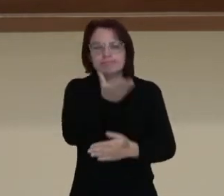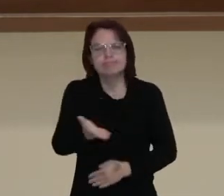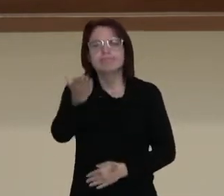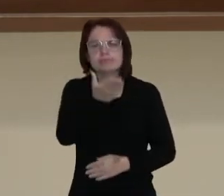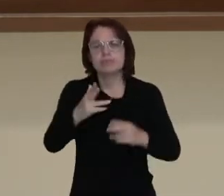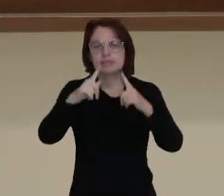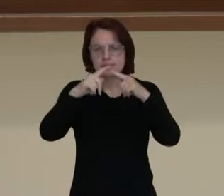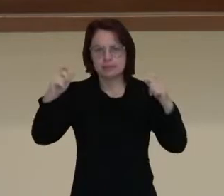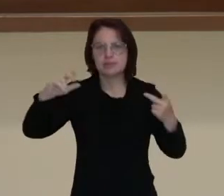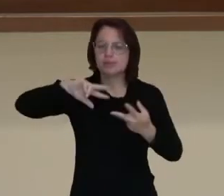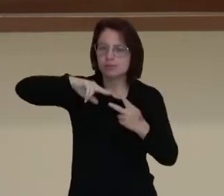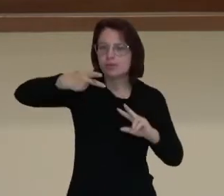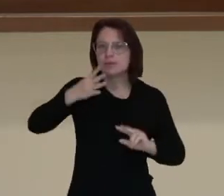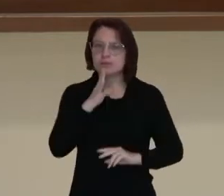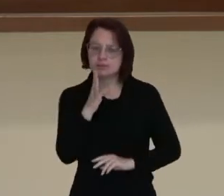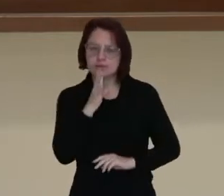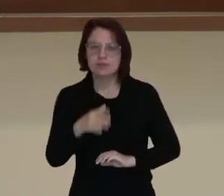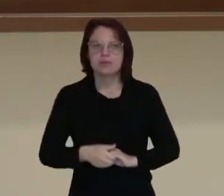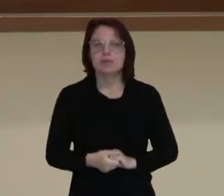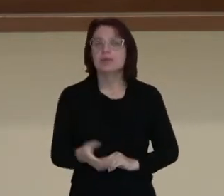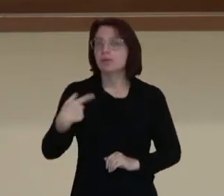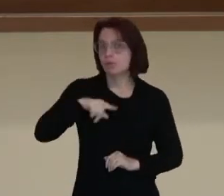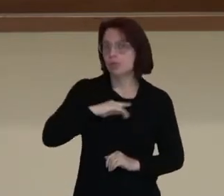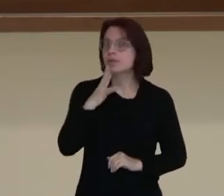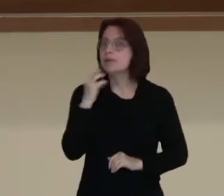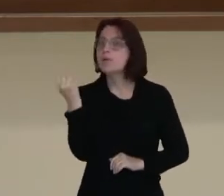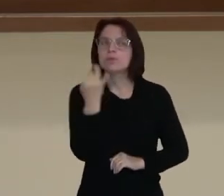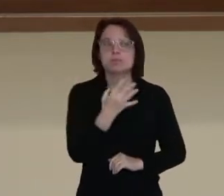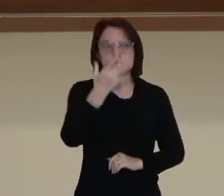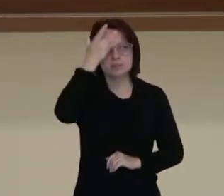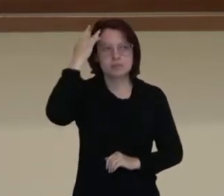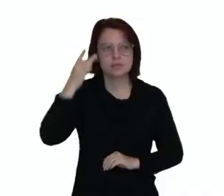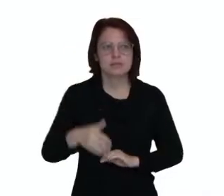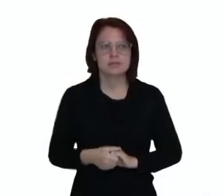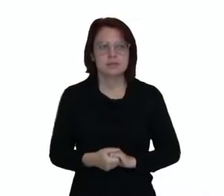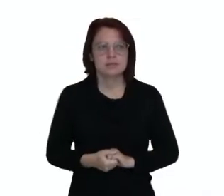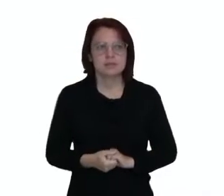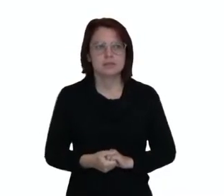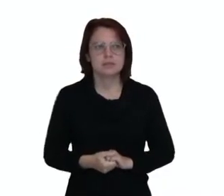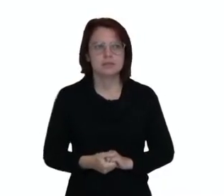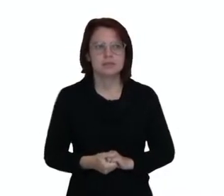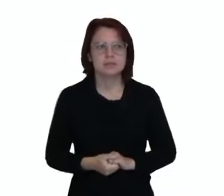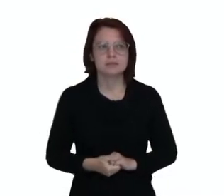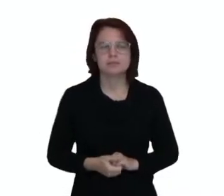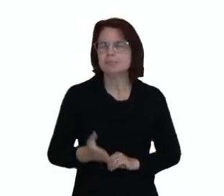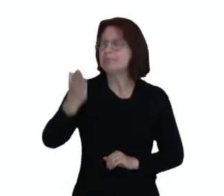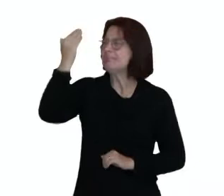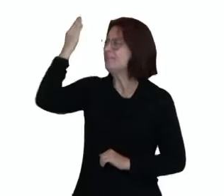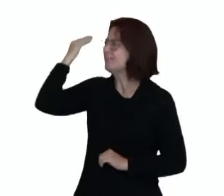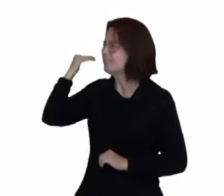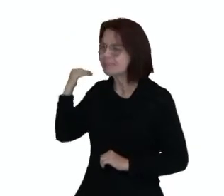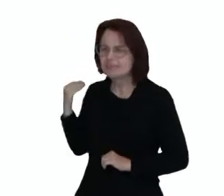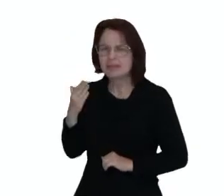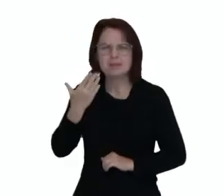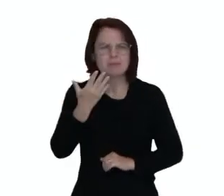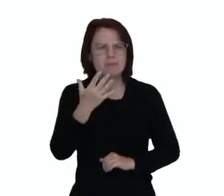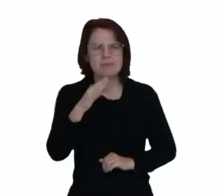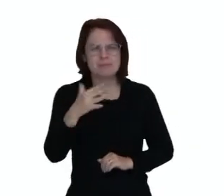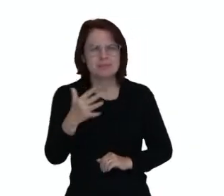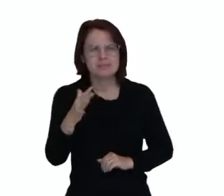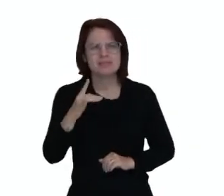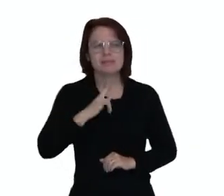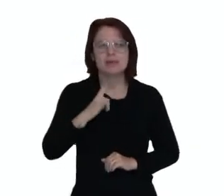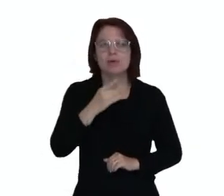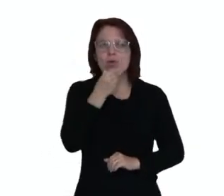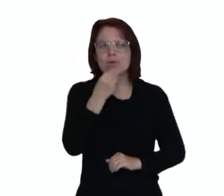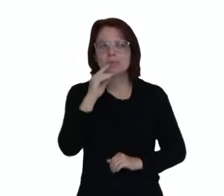conhecimentos genéticos. Nós vamos conhecer alguns deles, né? Desde muito tempo, séculos atrás, nós